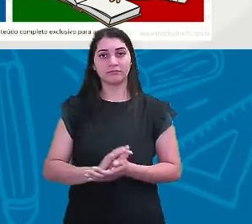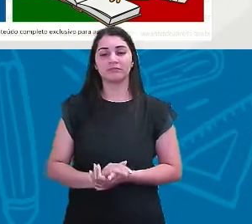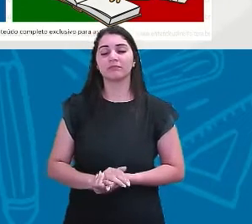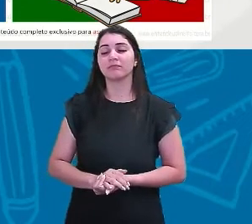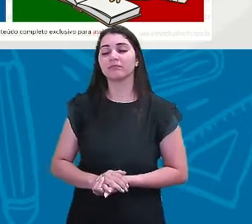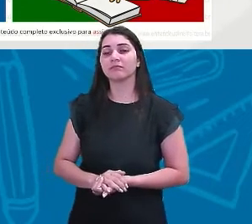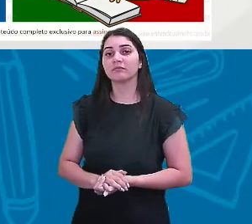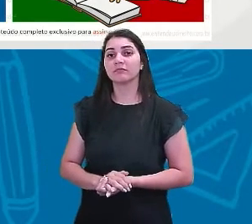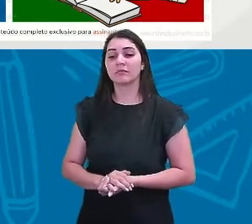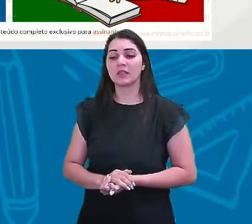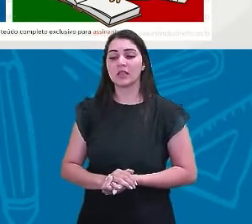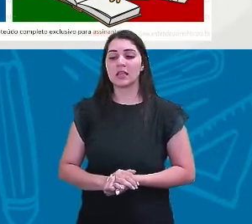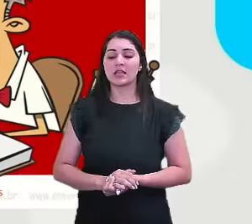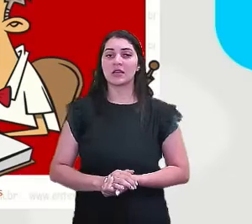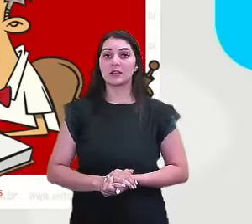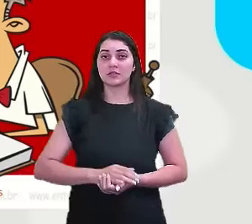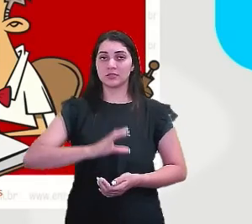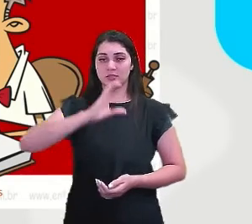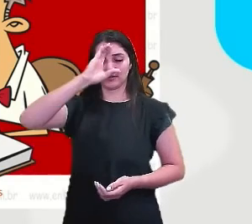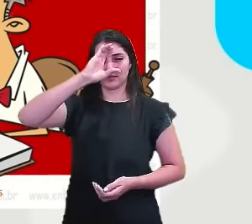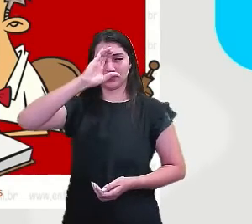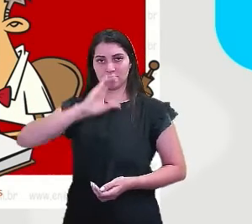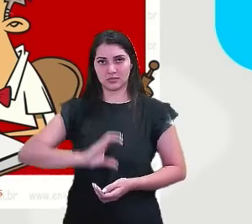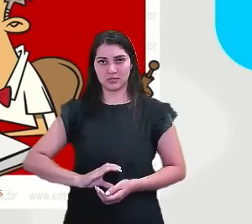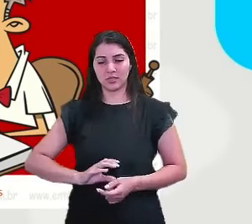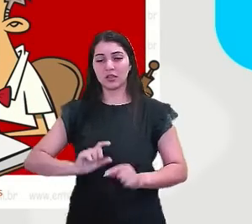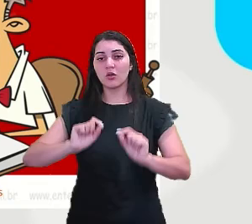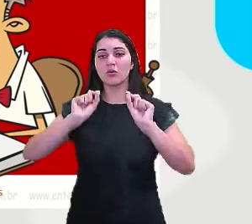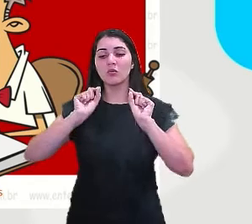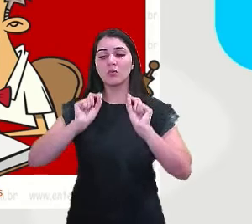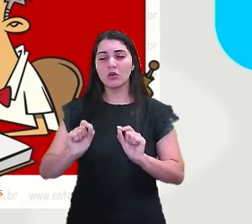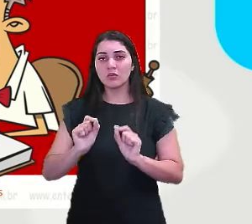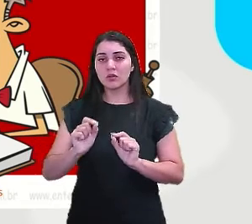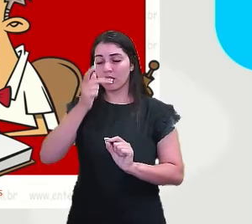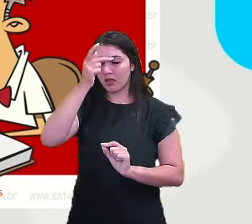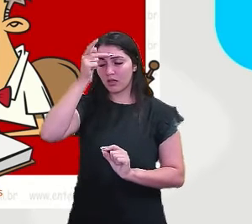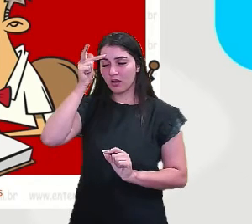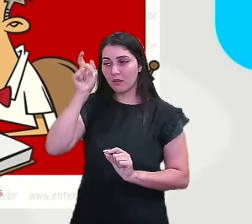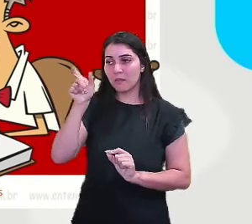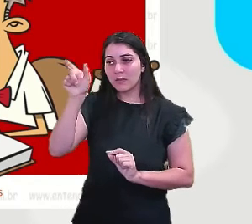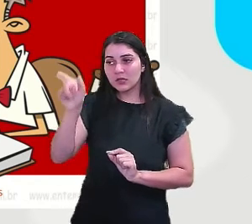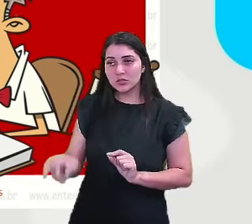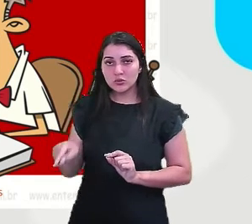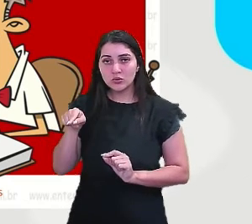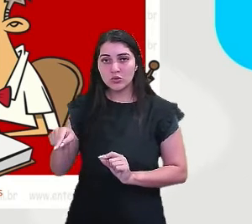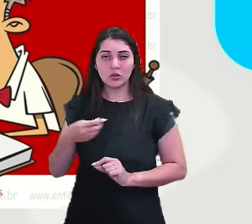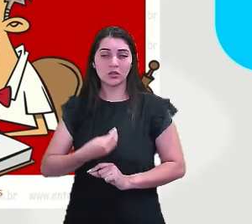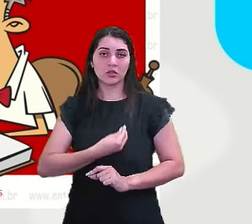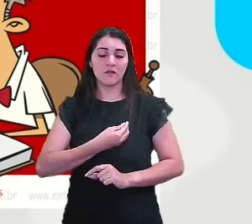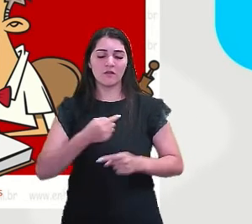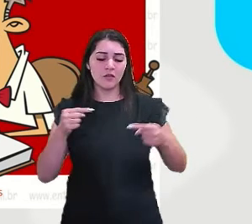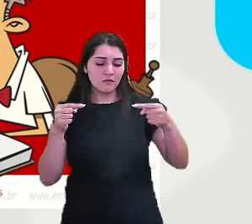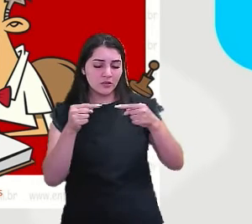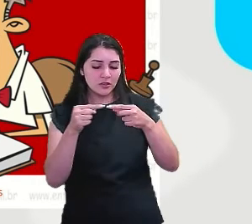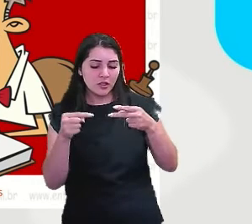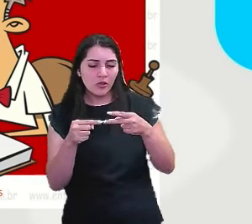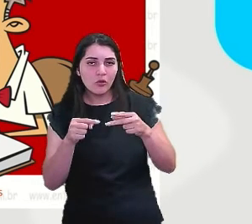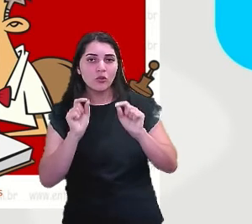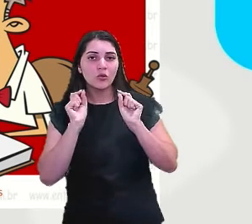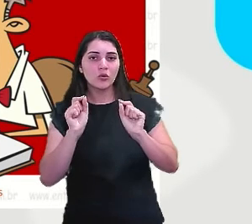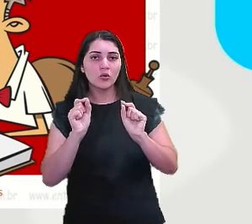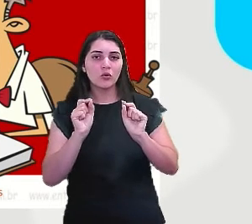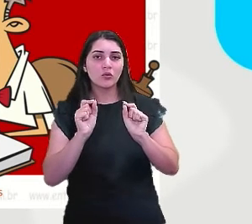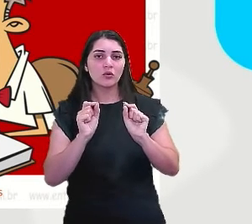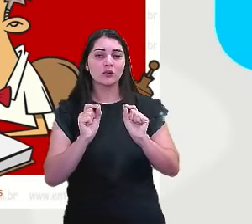agora. Cidadão. Cidadão é o indivíduo que vive de acordo com o conjunto